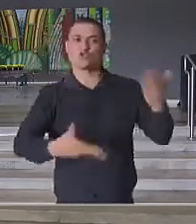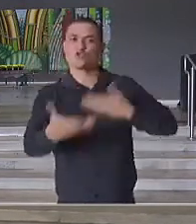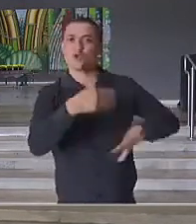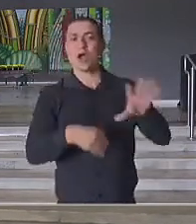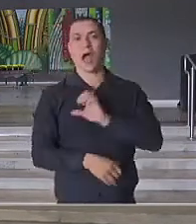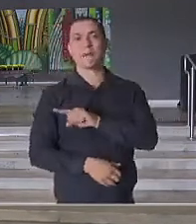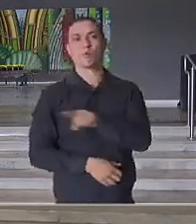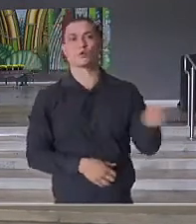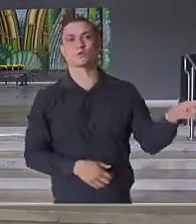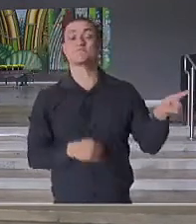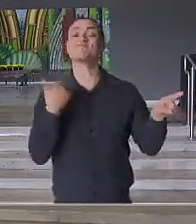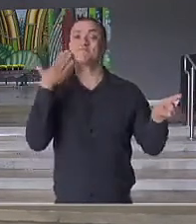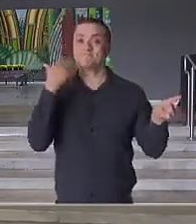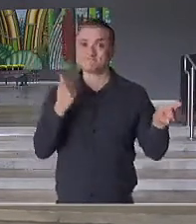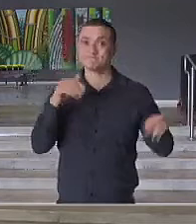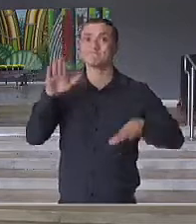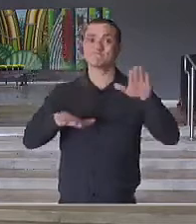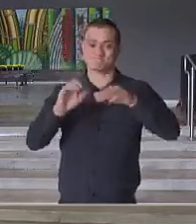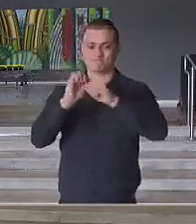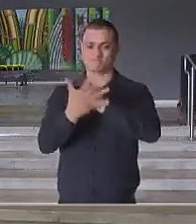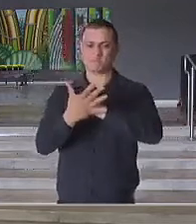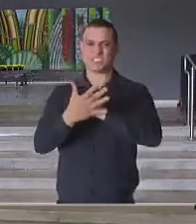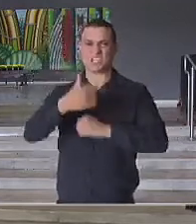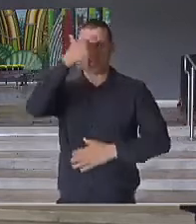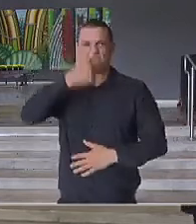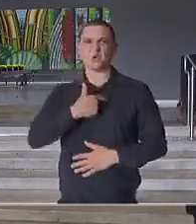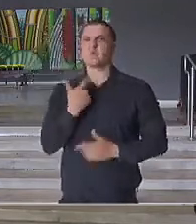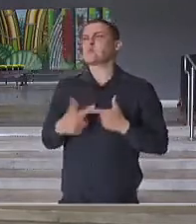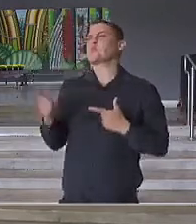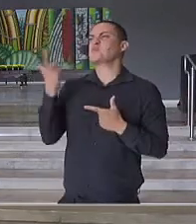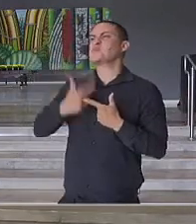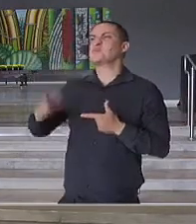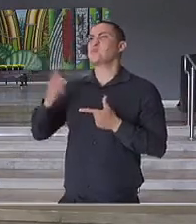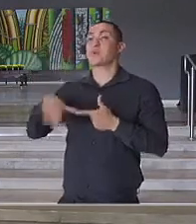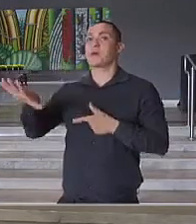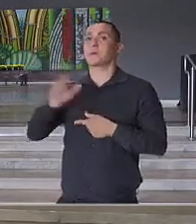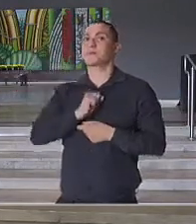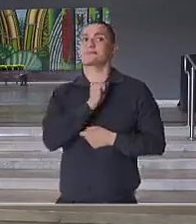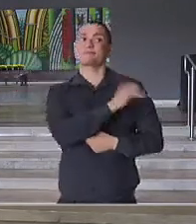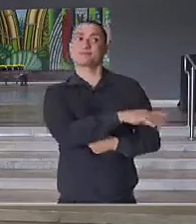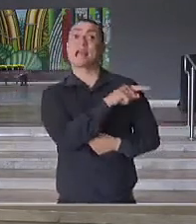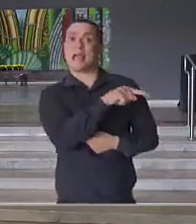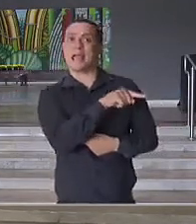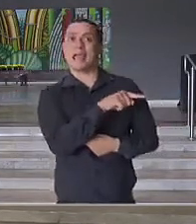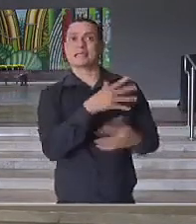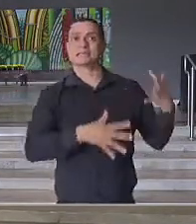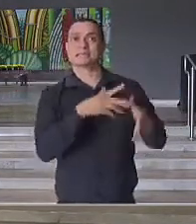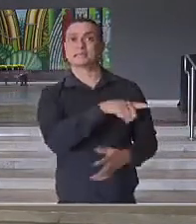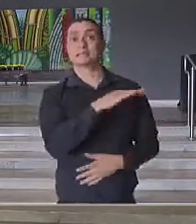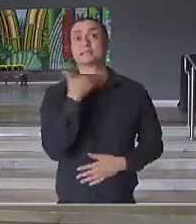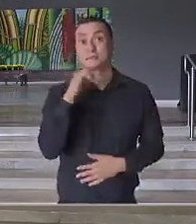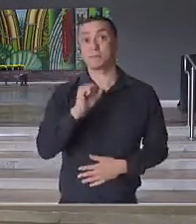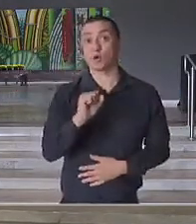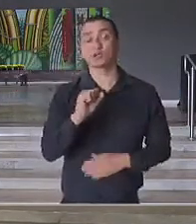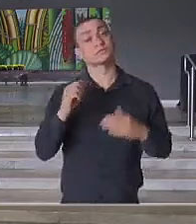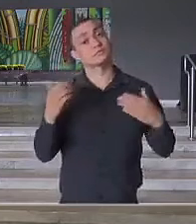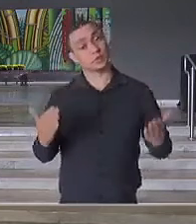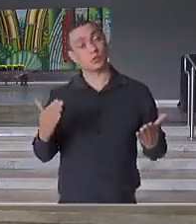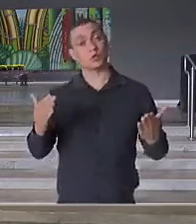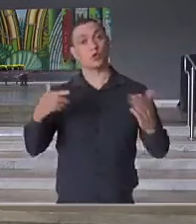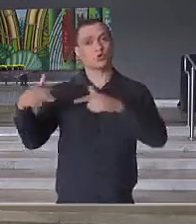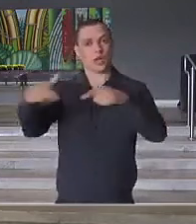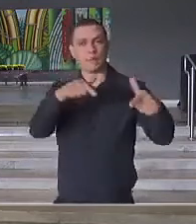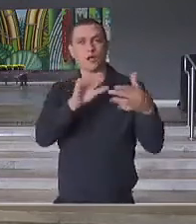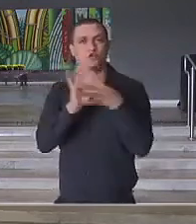sabendo que muitas vezes a doença não vai afetar essa pessoa, mas vai afetar alguém que pode ser levado a óbito. Então, é um trabalho